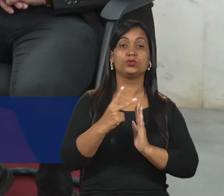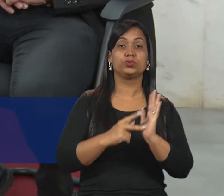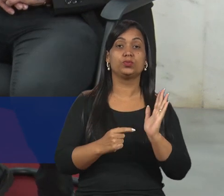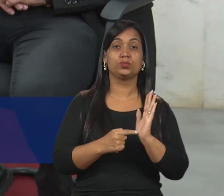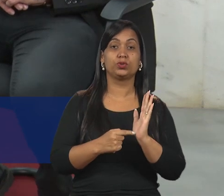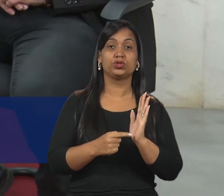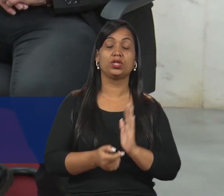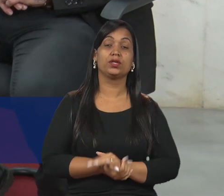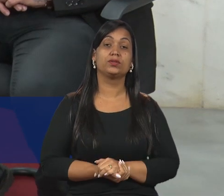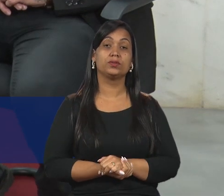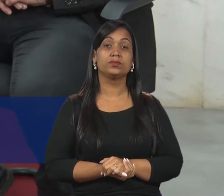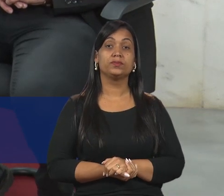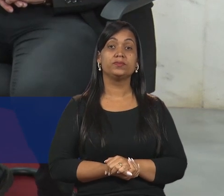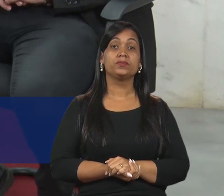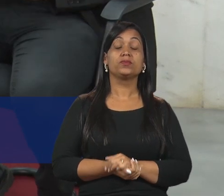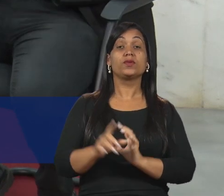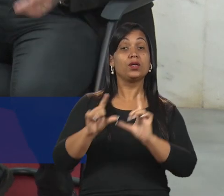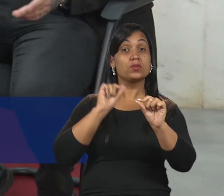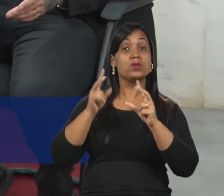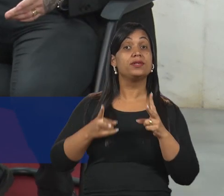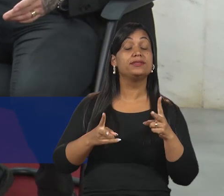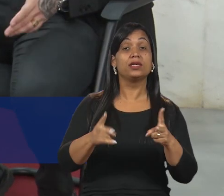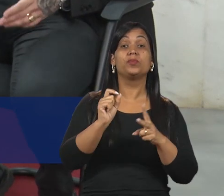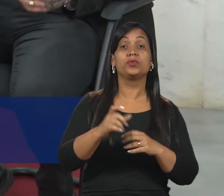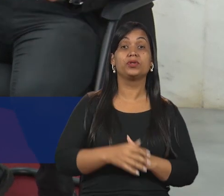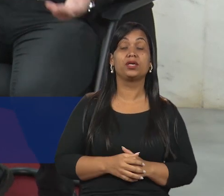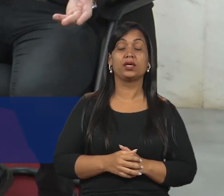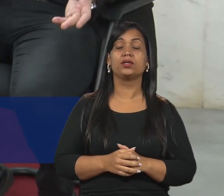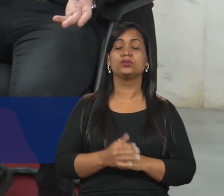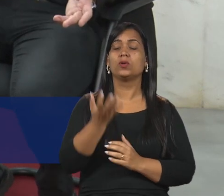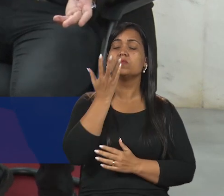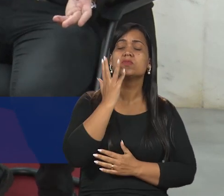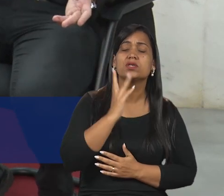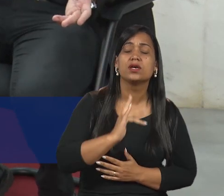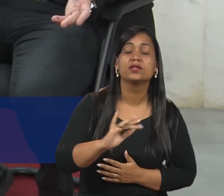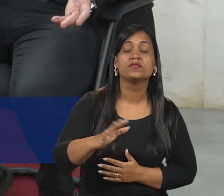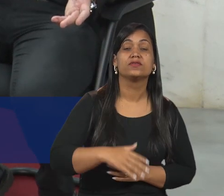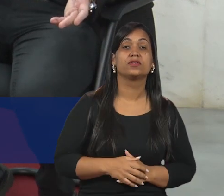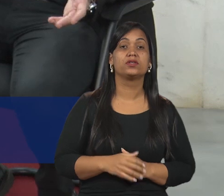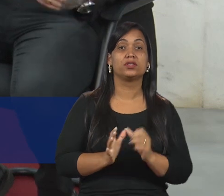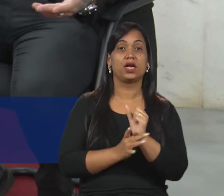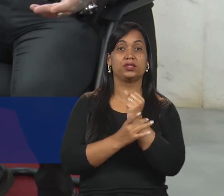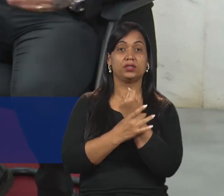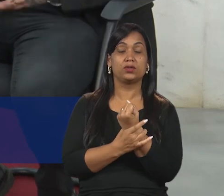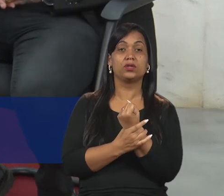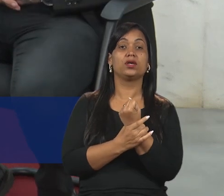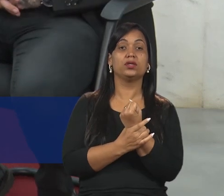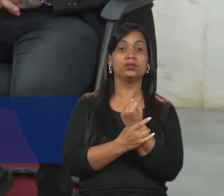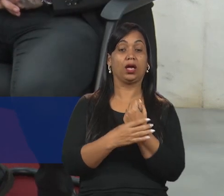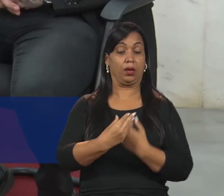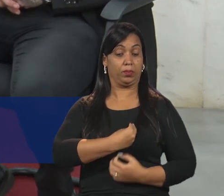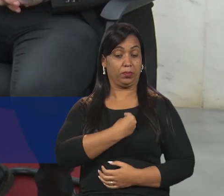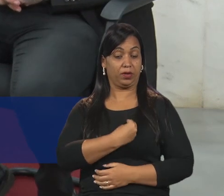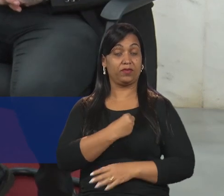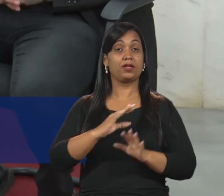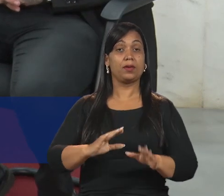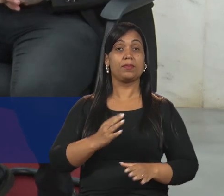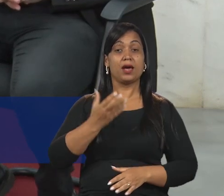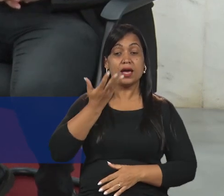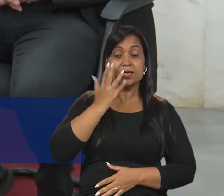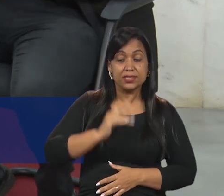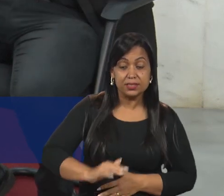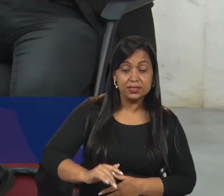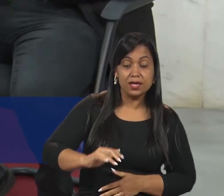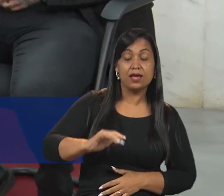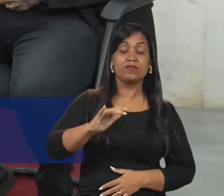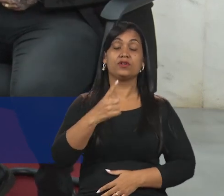projeto. Escolhi sempre tratar da infância. A segurança pública veio na minha vida, mas a infância, acredito